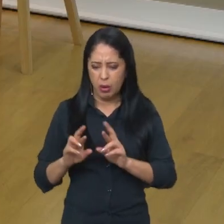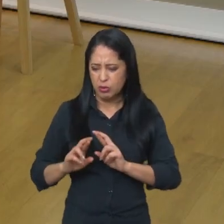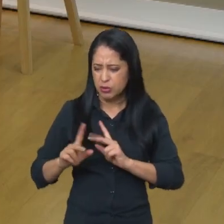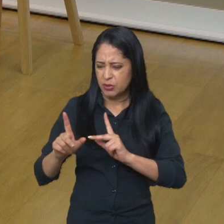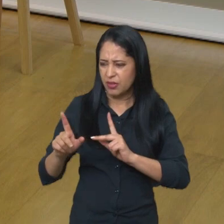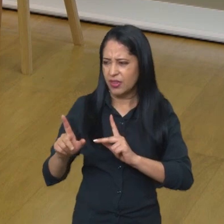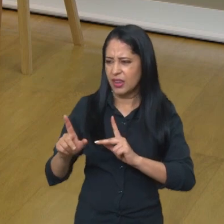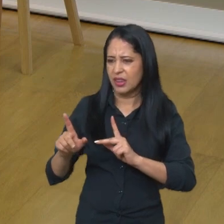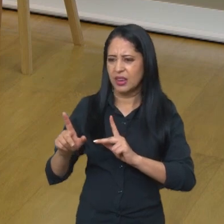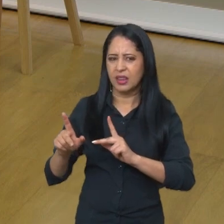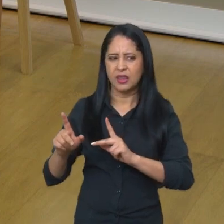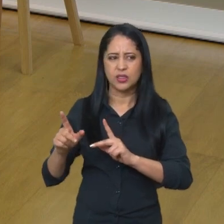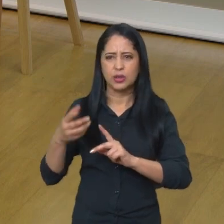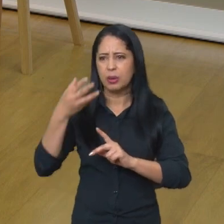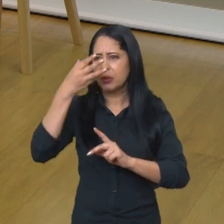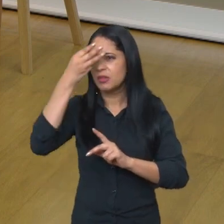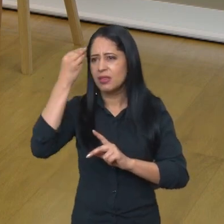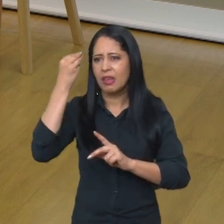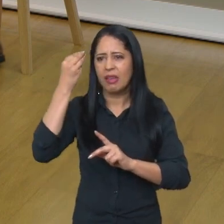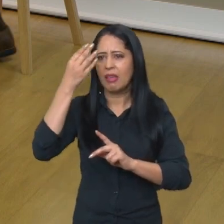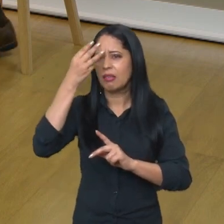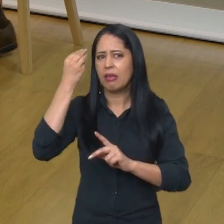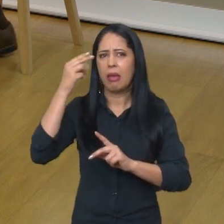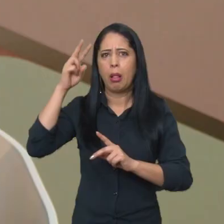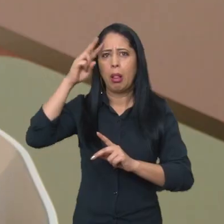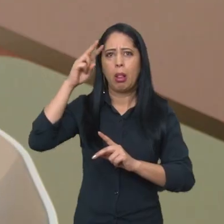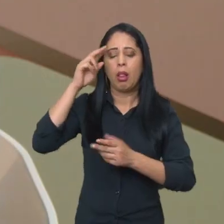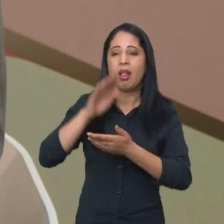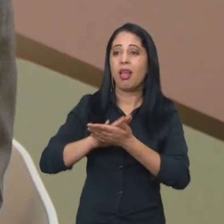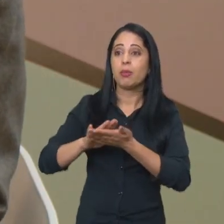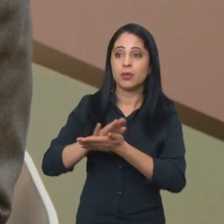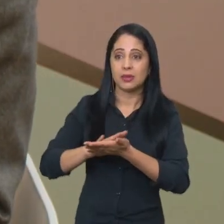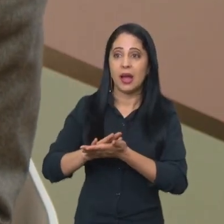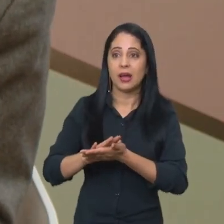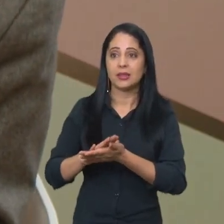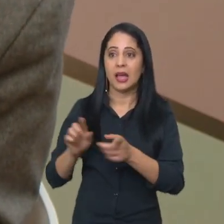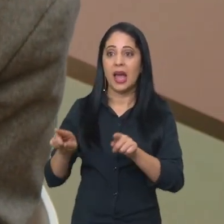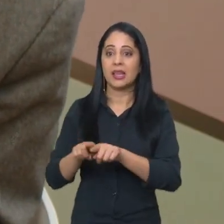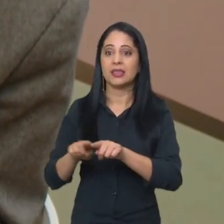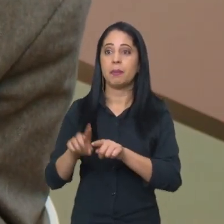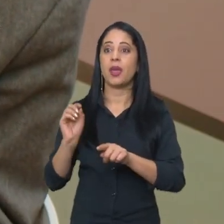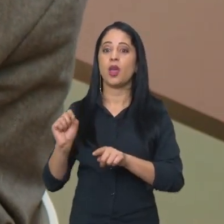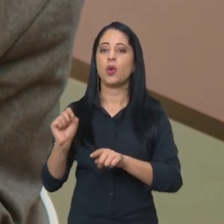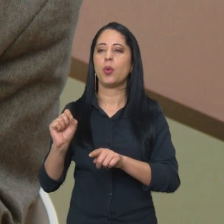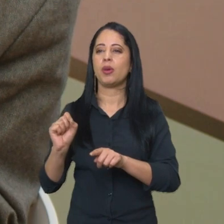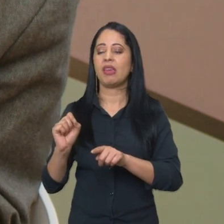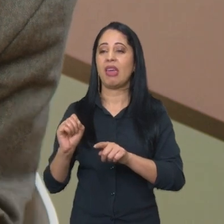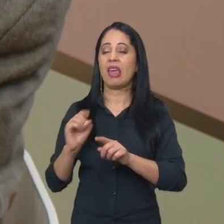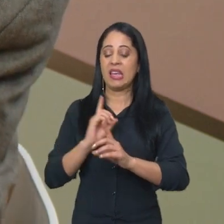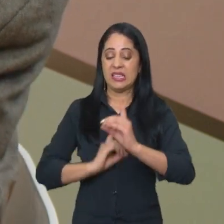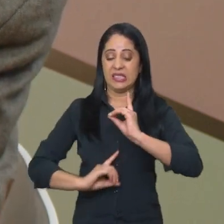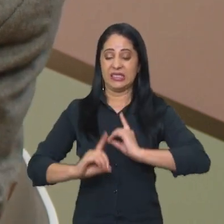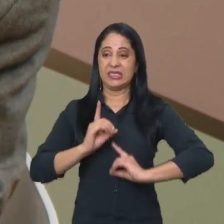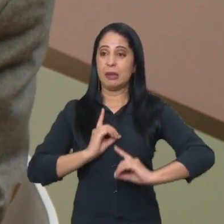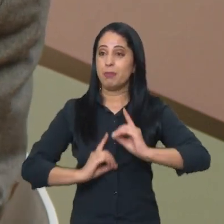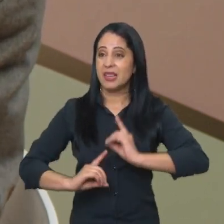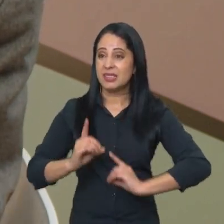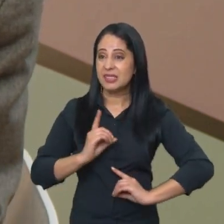mais como era antigamente. Às vezes junta com isso um estado, que nem está aqui, um estado